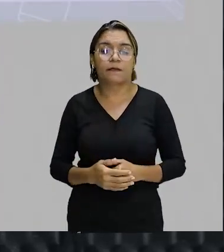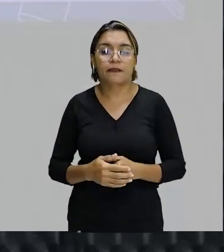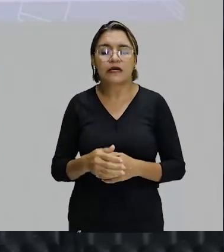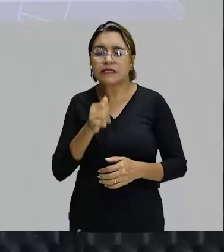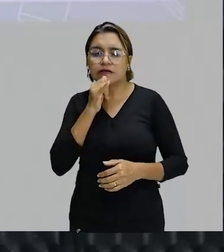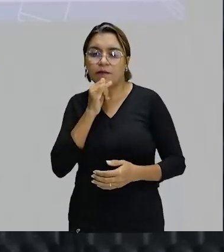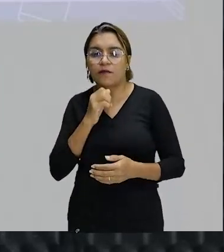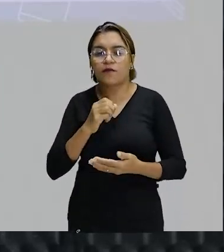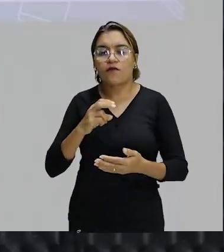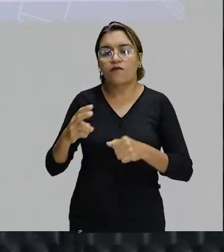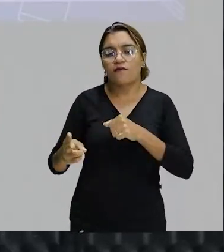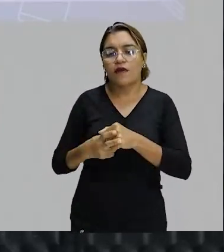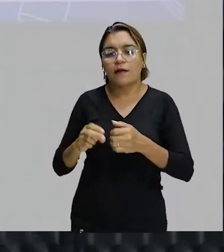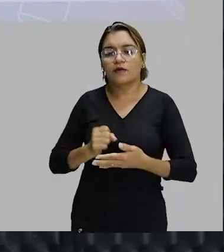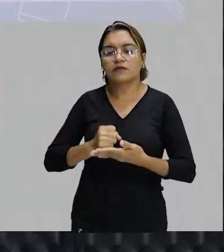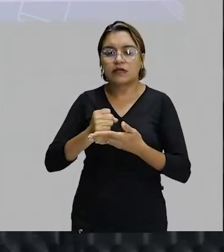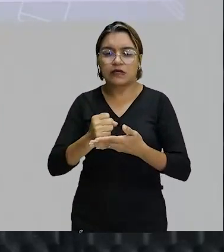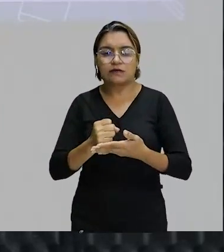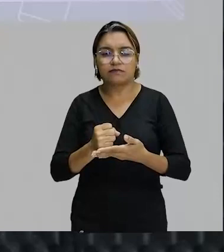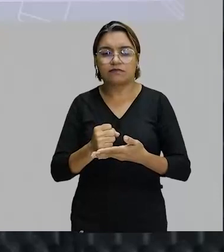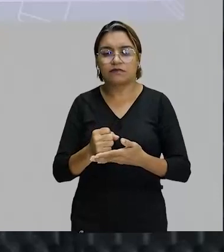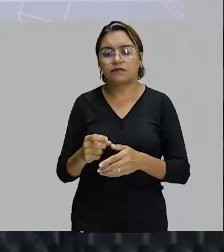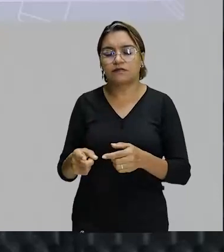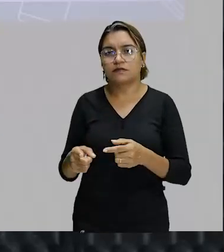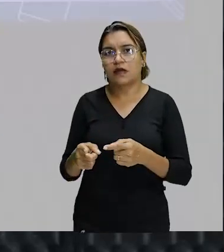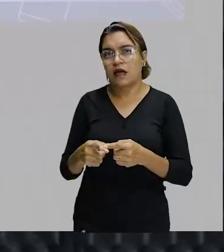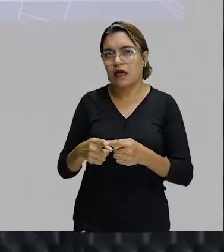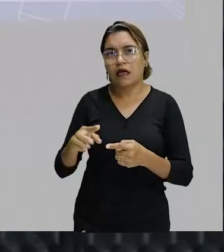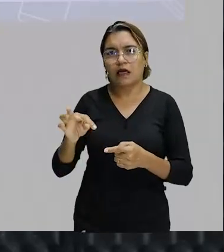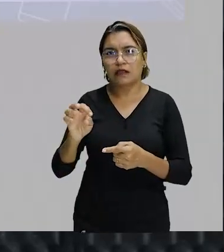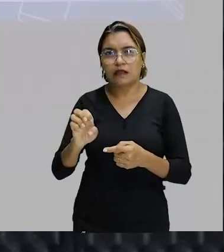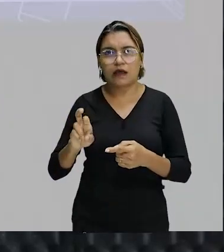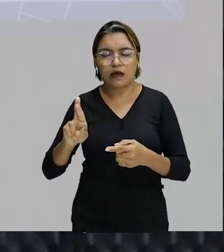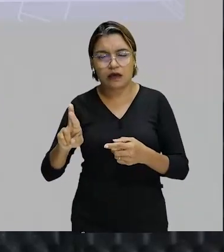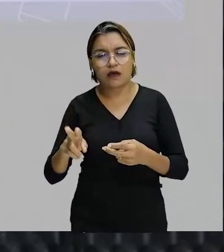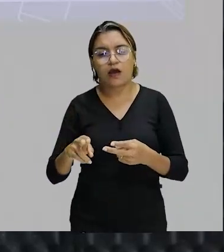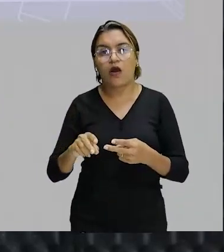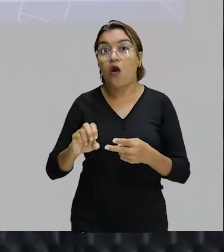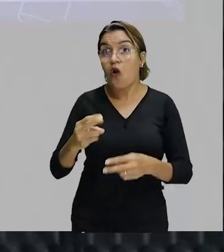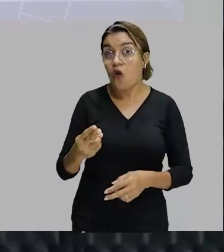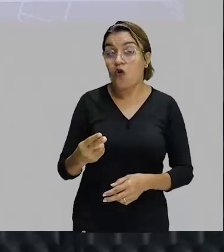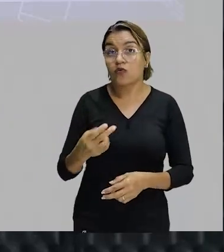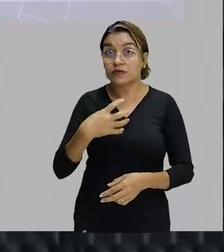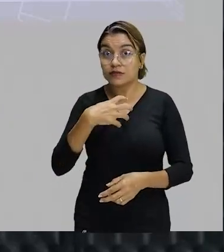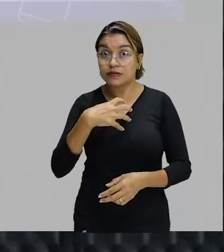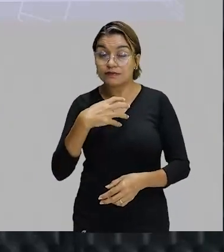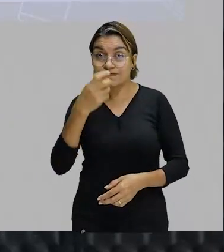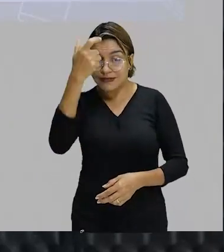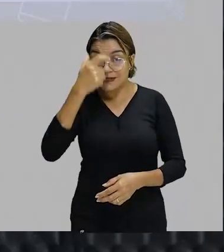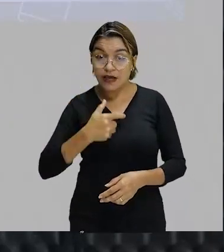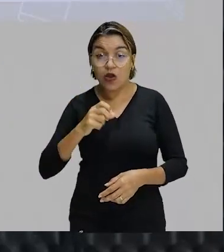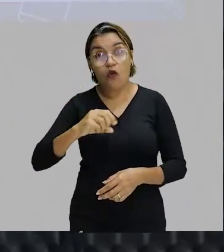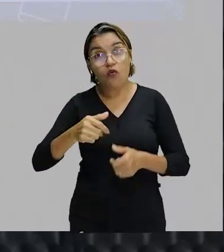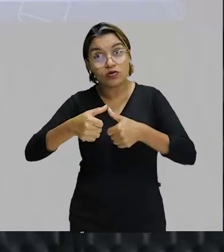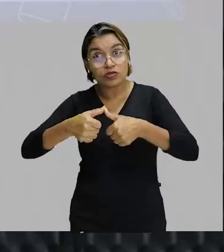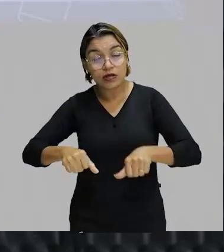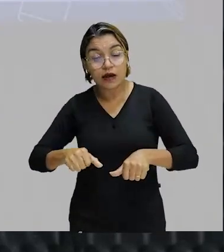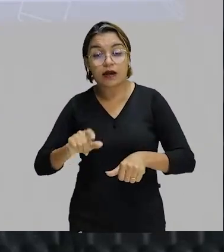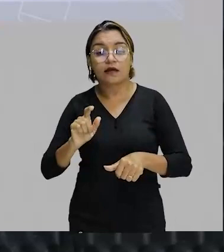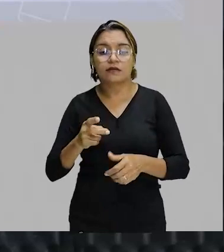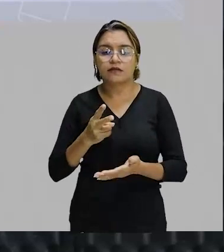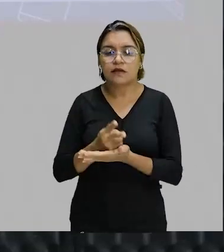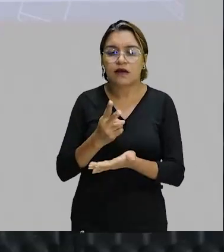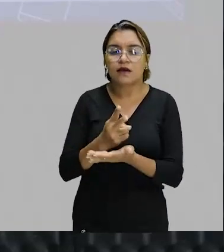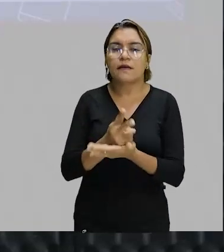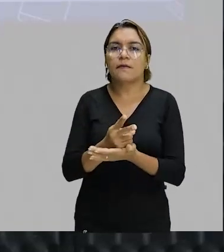por exemplo, o verbo ter ou o verbo ser ou estar, que é o verbo to be e o verbo to have, o advérbio sempre